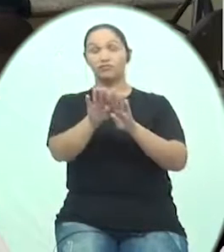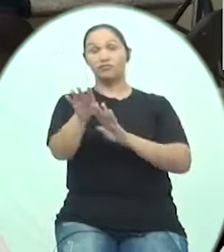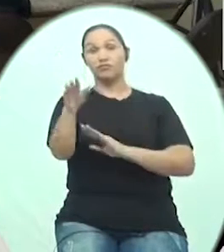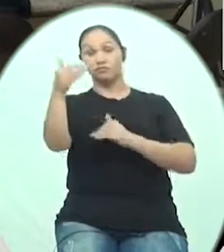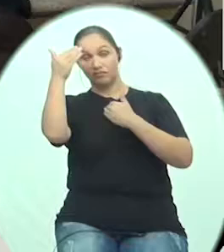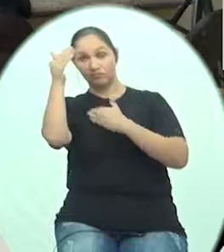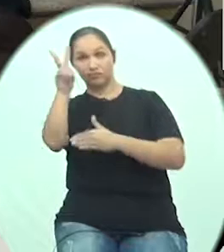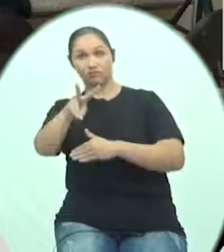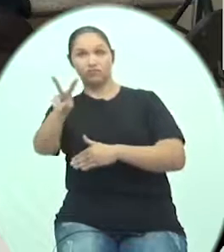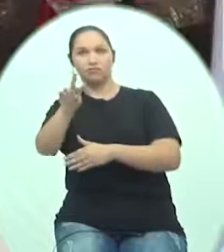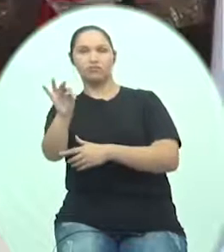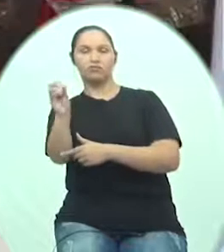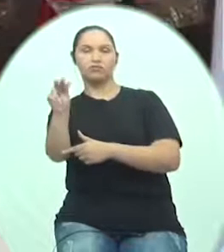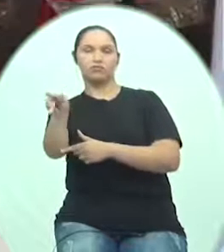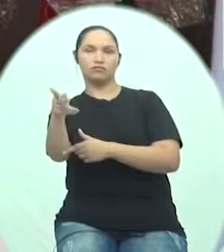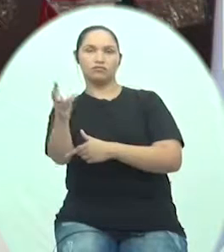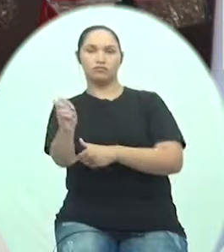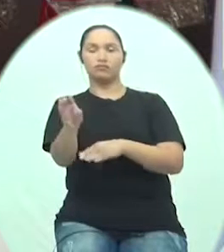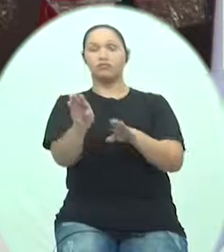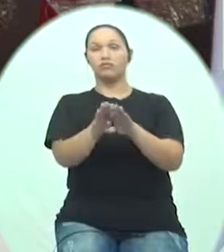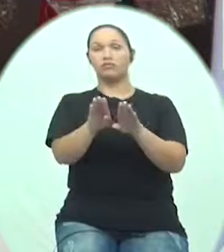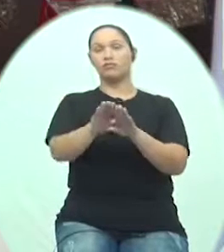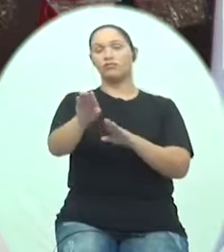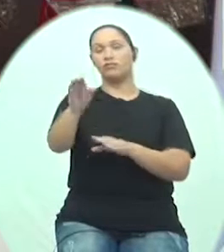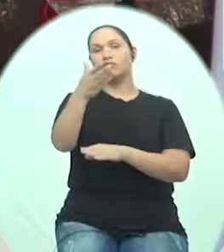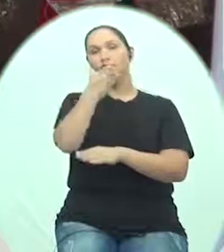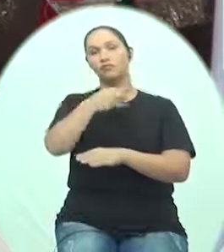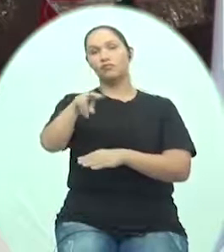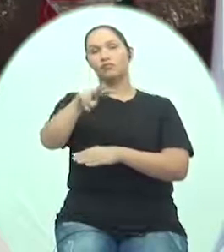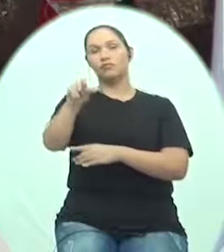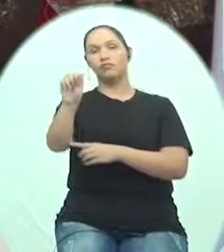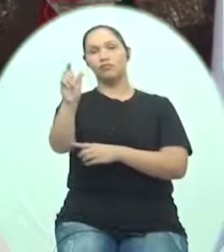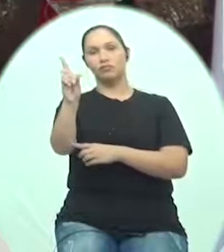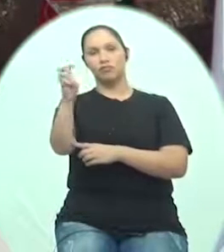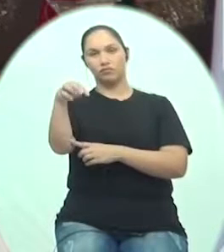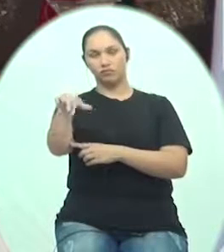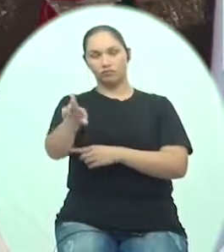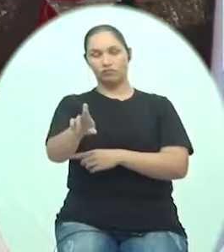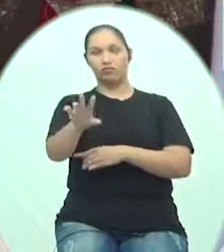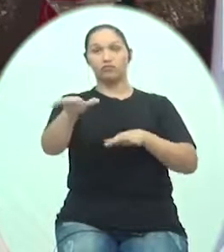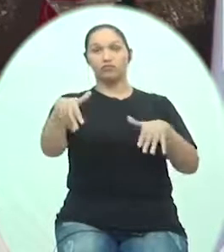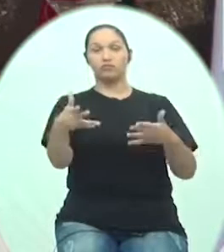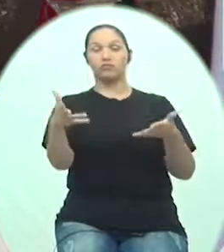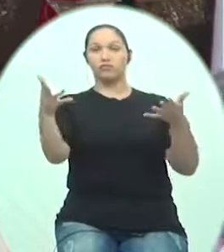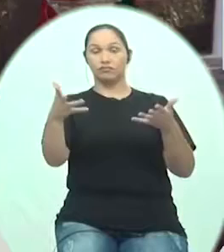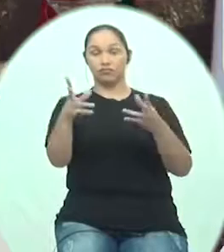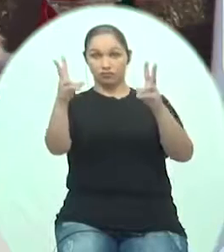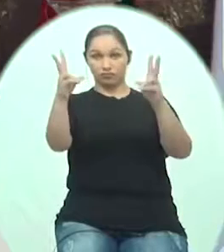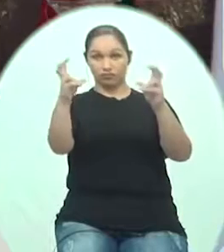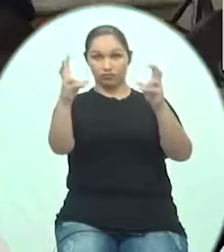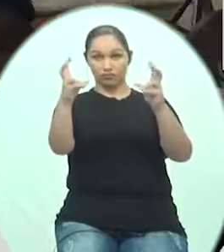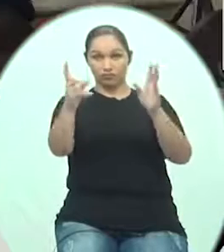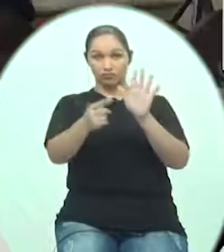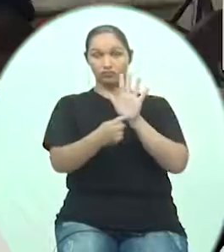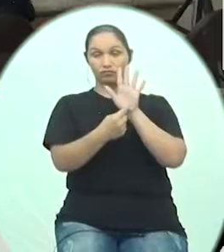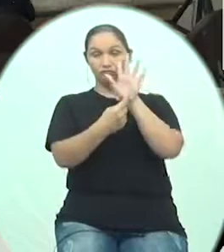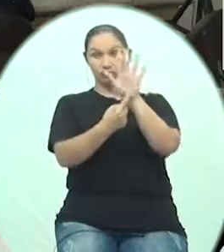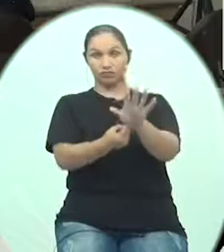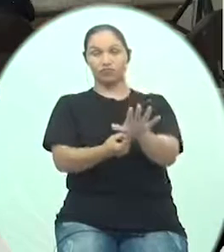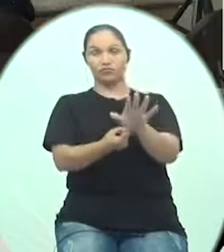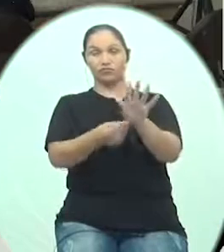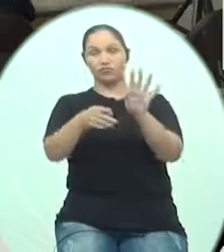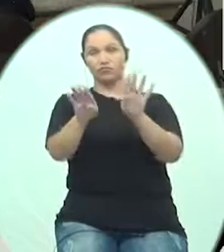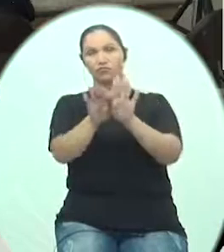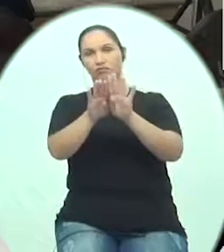Toninho Vereador Ademir eh nós vamos trazer um tema e explicar aqui